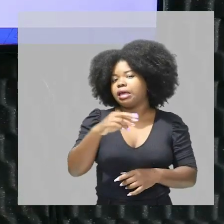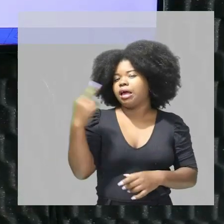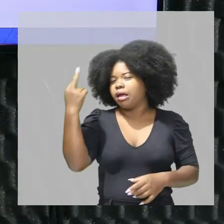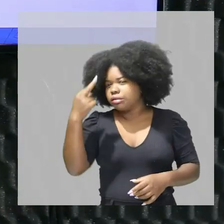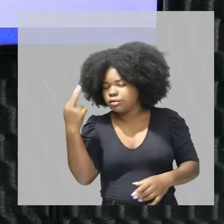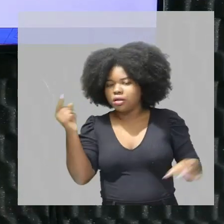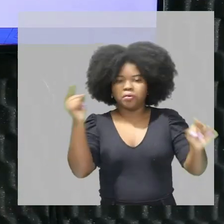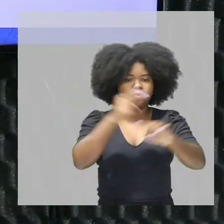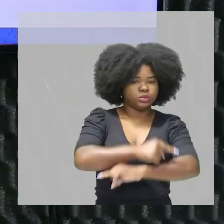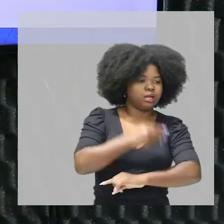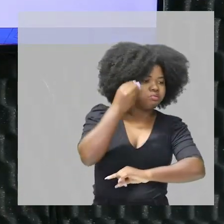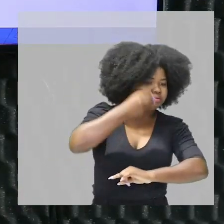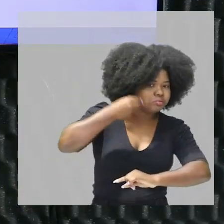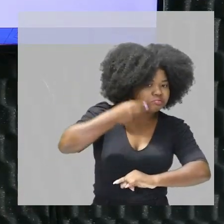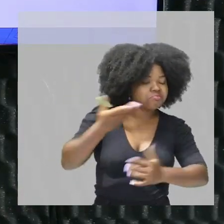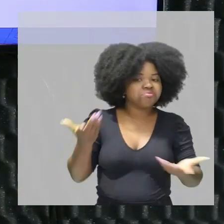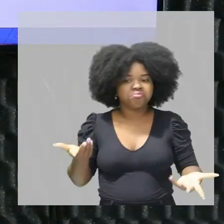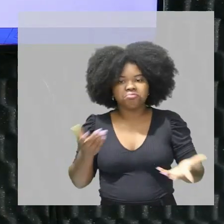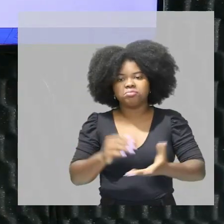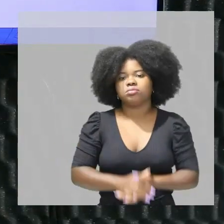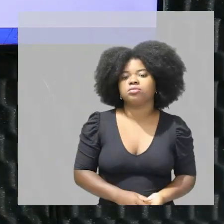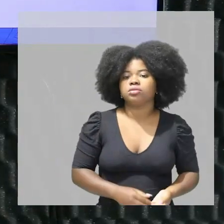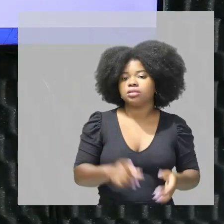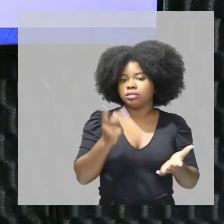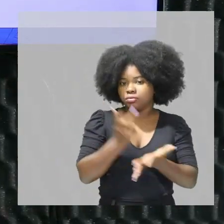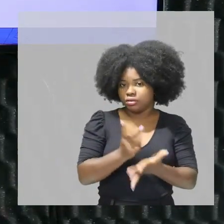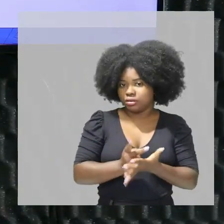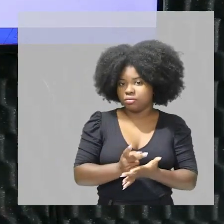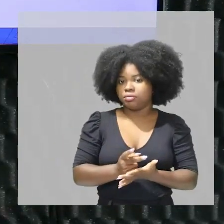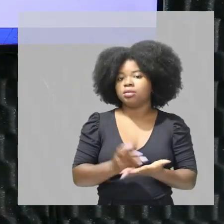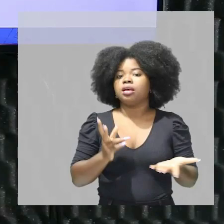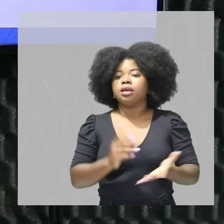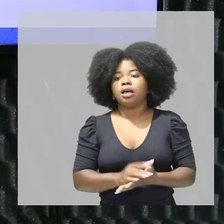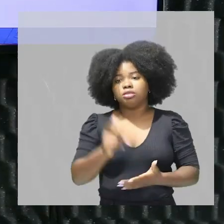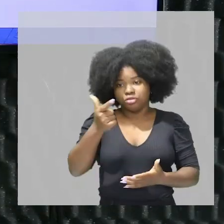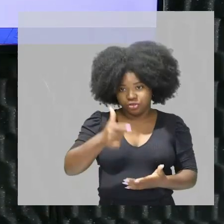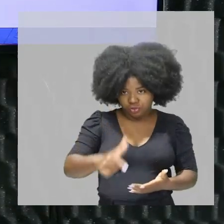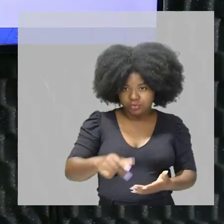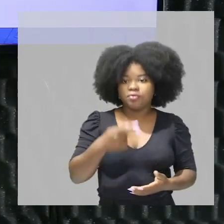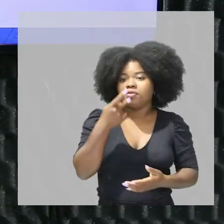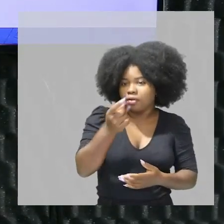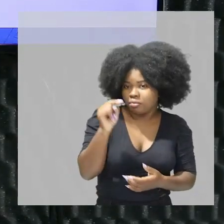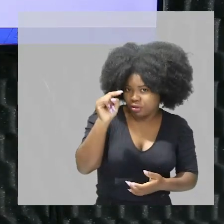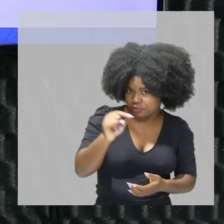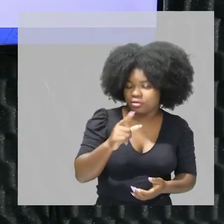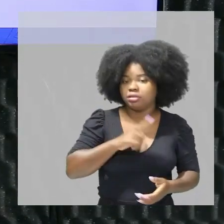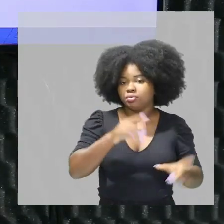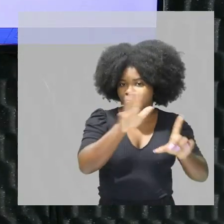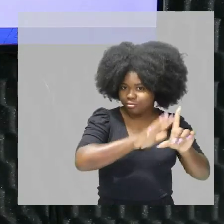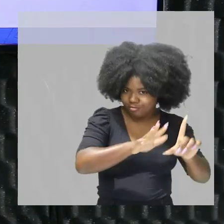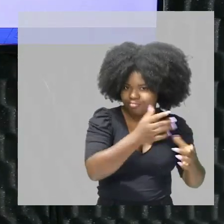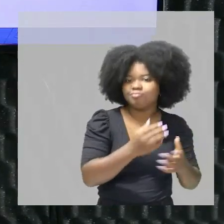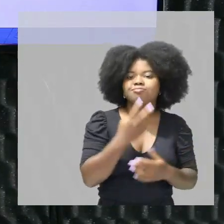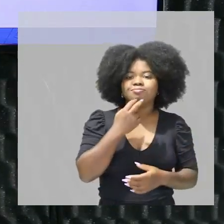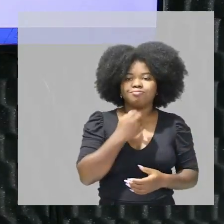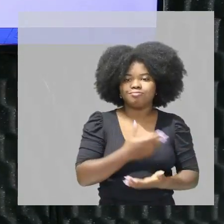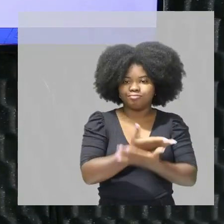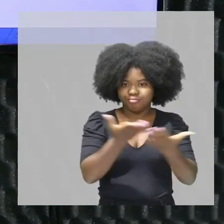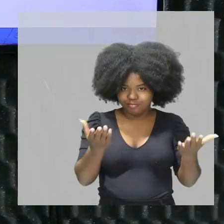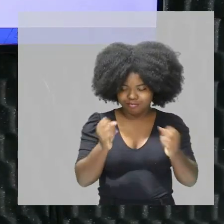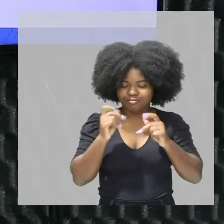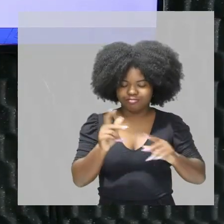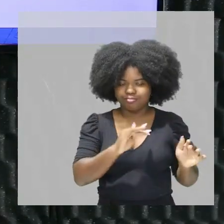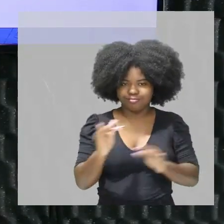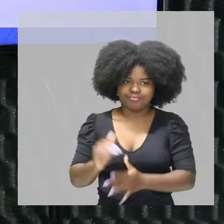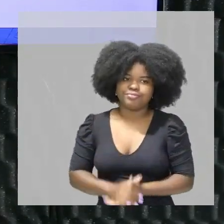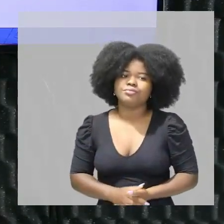ali do empirismo aí mais uma vez eu te digo nós temos aulas aqui na plataforma Gonçalves para você sobre isso perfeito Então